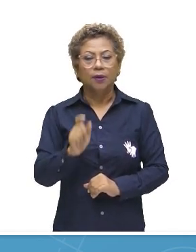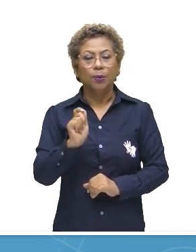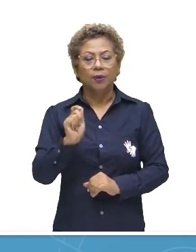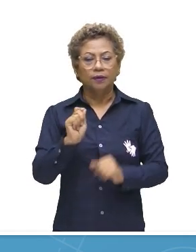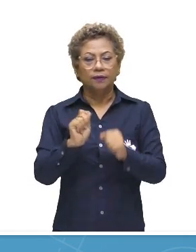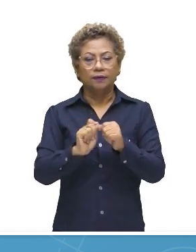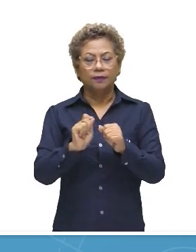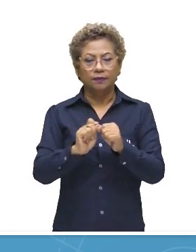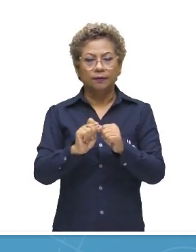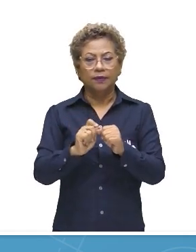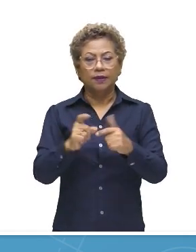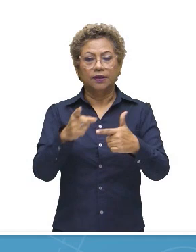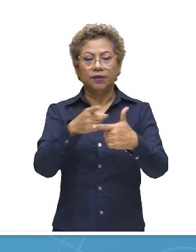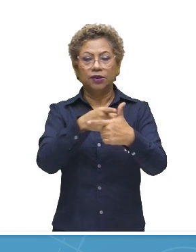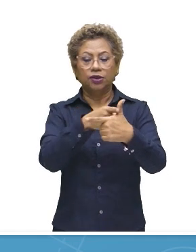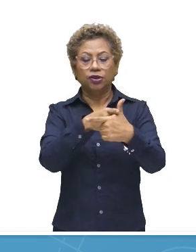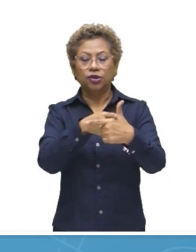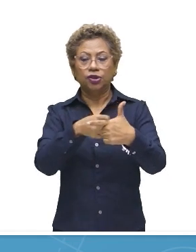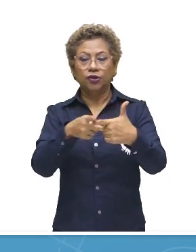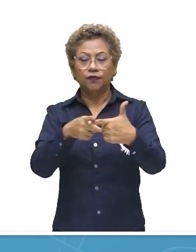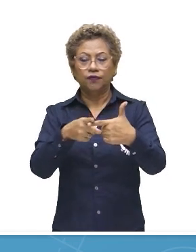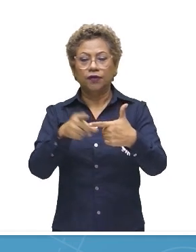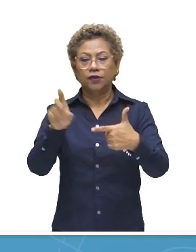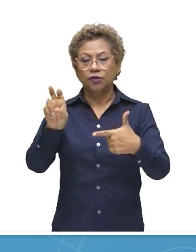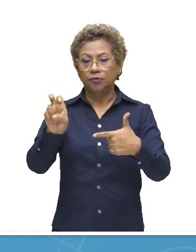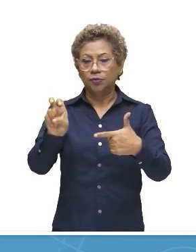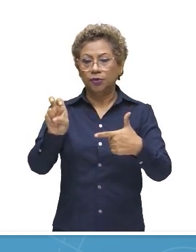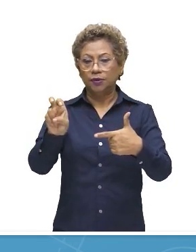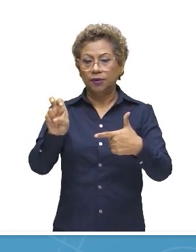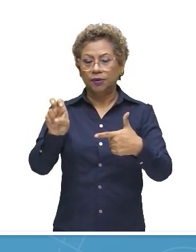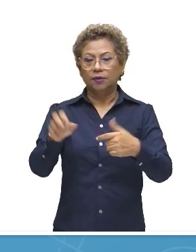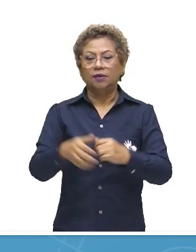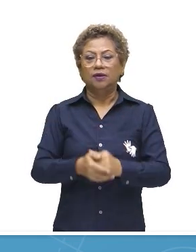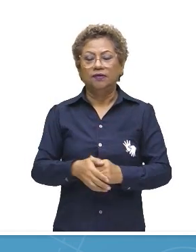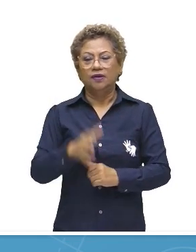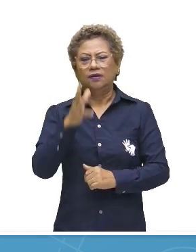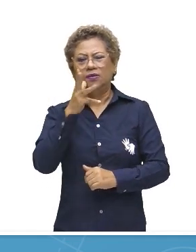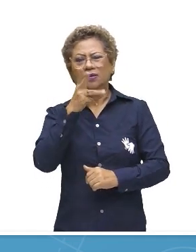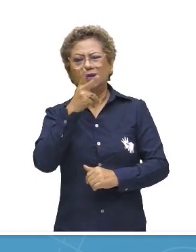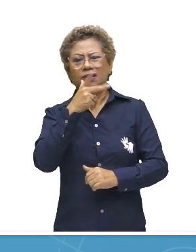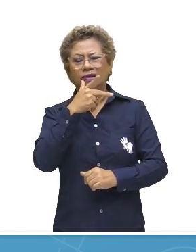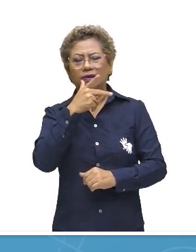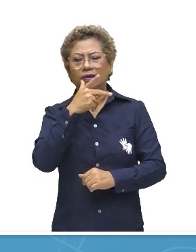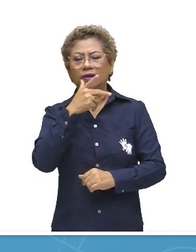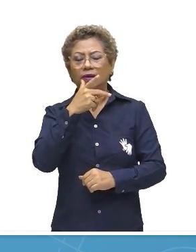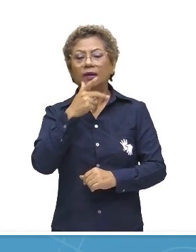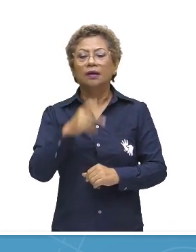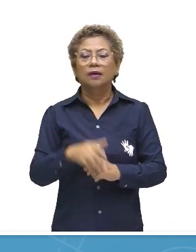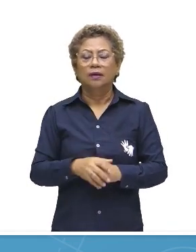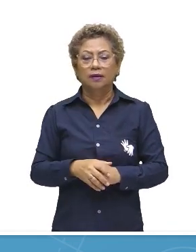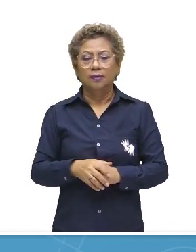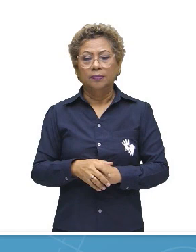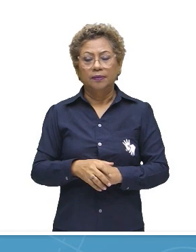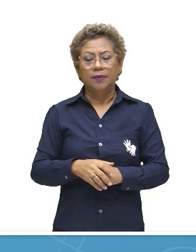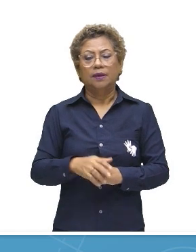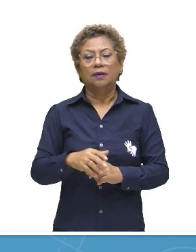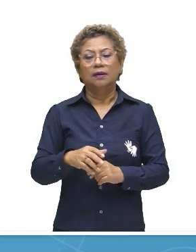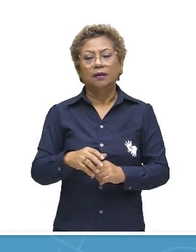esse valor por 5, tá? Vejam que aqui a gente vai levar algum tempo para fazer essa divisão. Uma outra forma que a gente